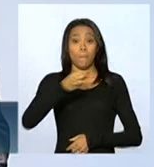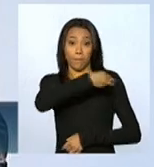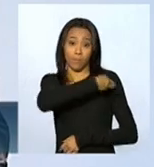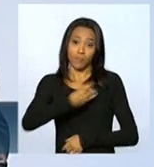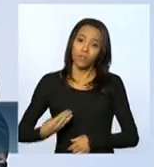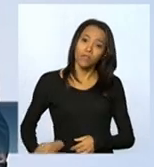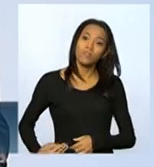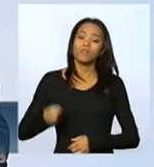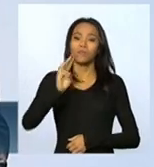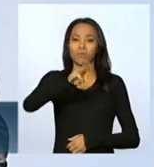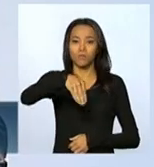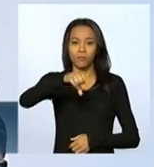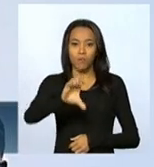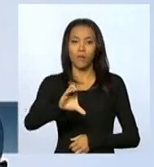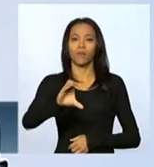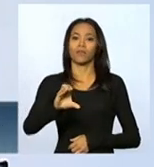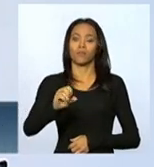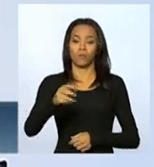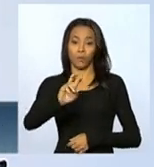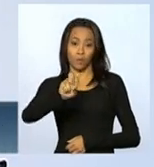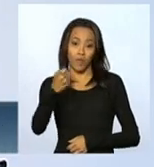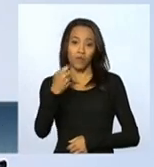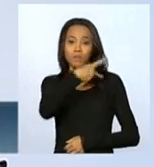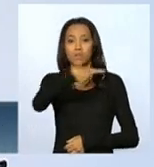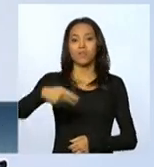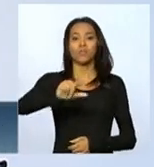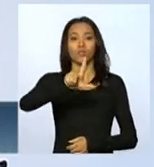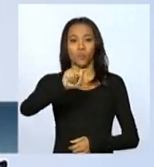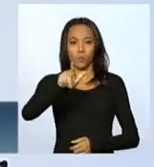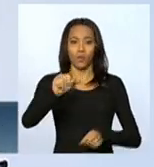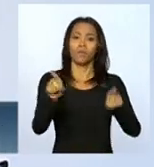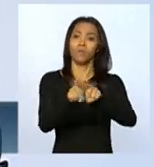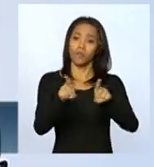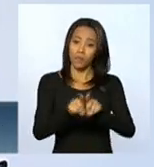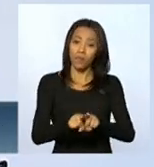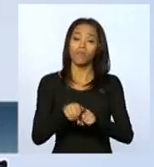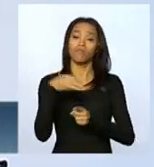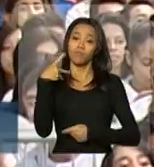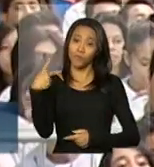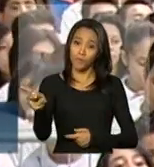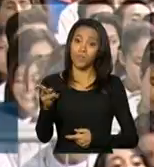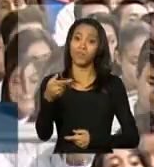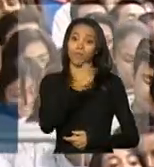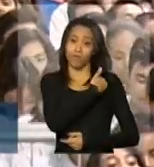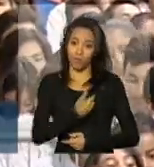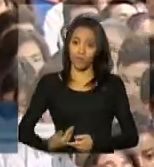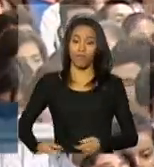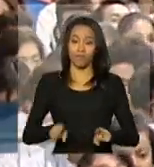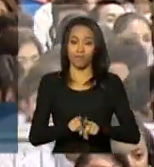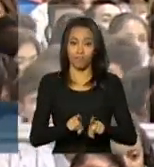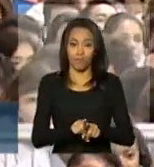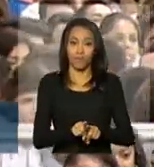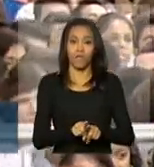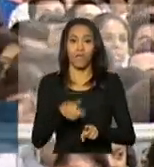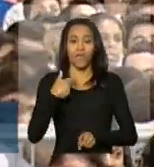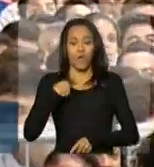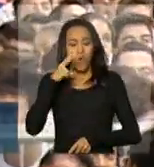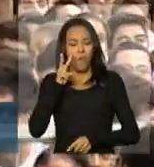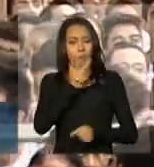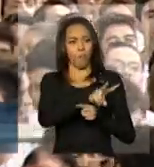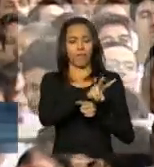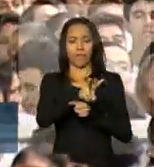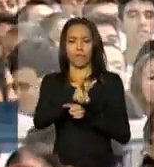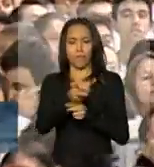da Educação do primeiro ano da presidenta Dilma e assisti uma verdadeira